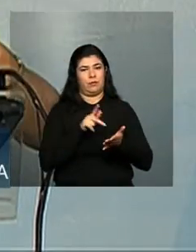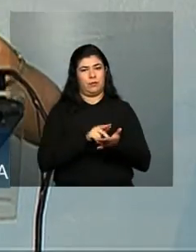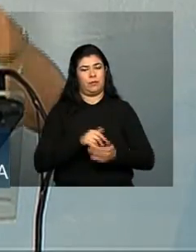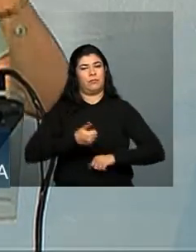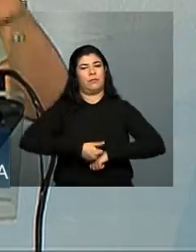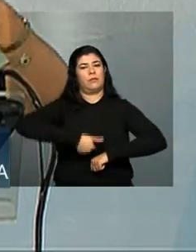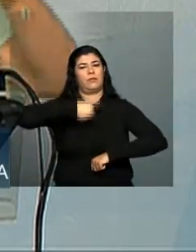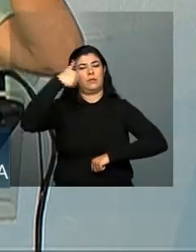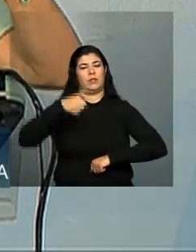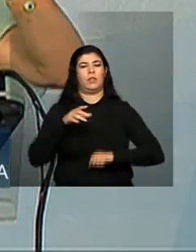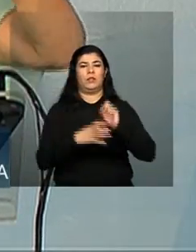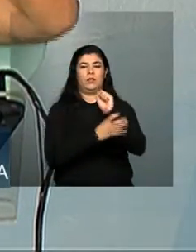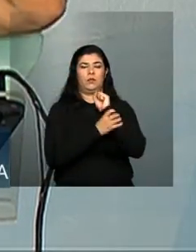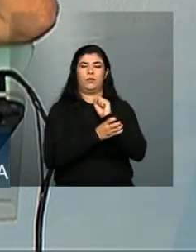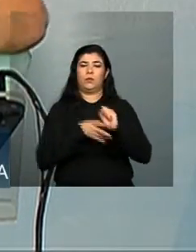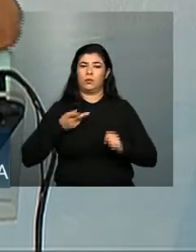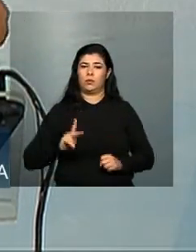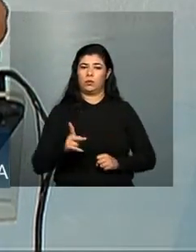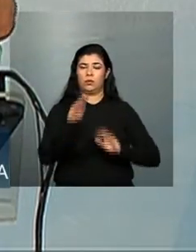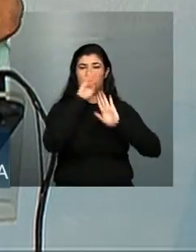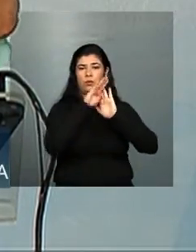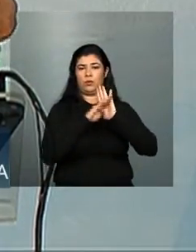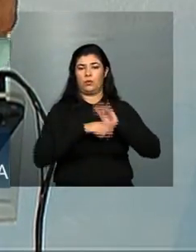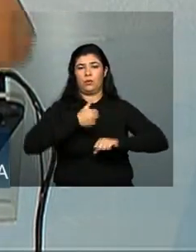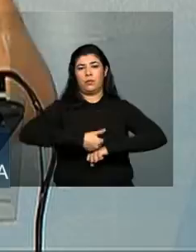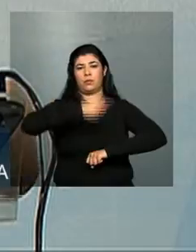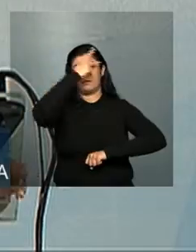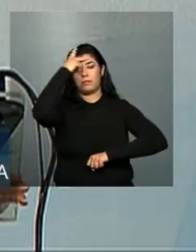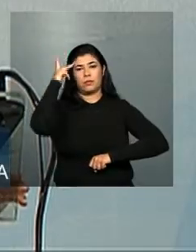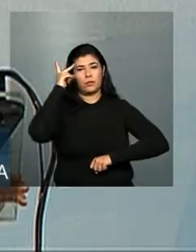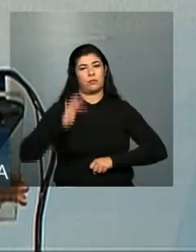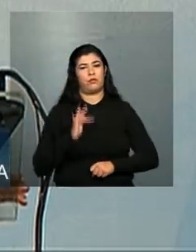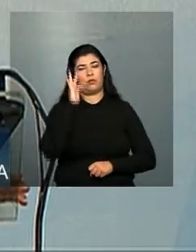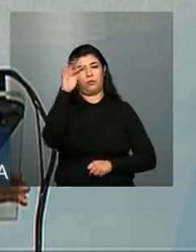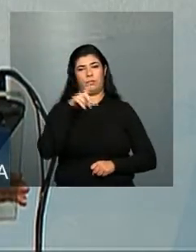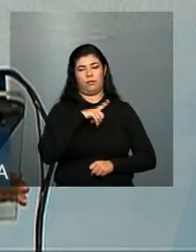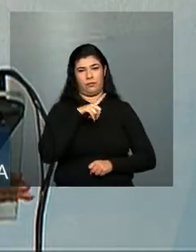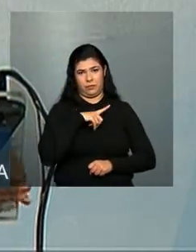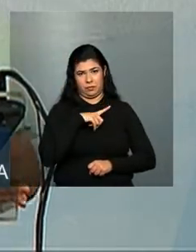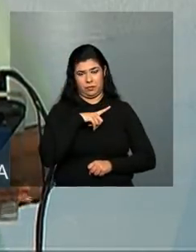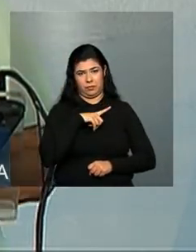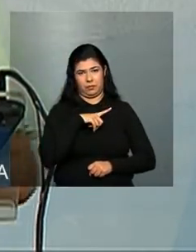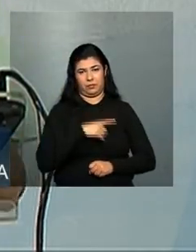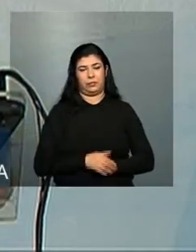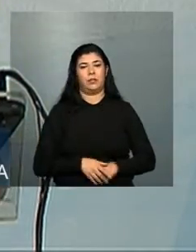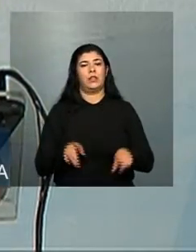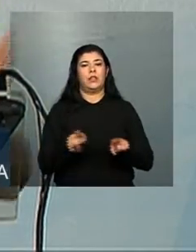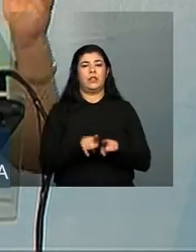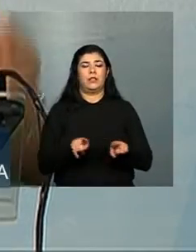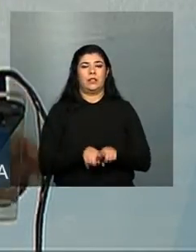para melhorar e assegurar que ele seja melhor para quem ele se destina.